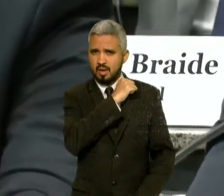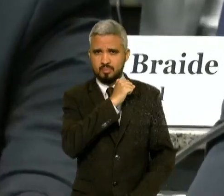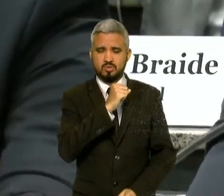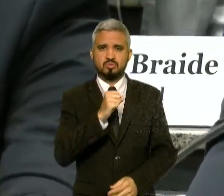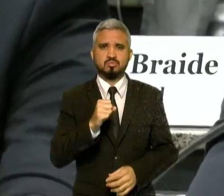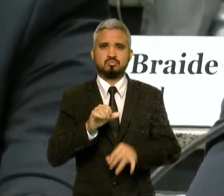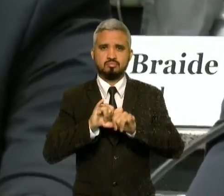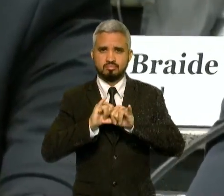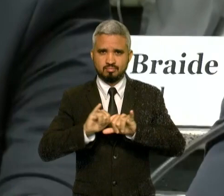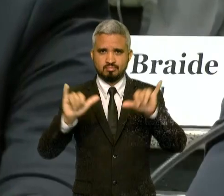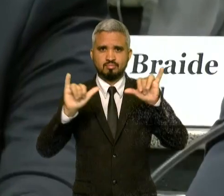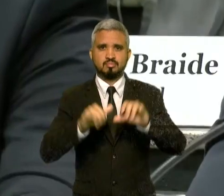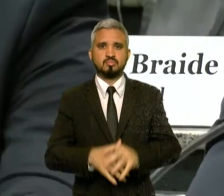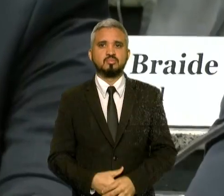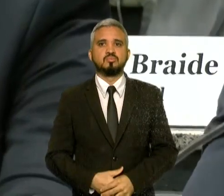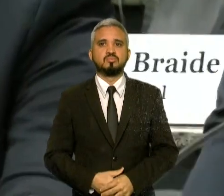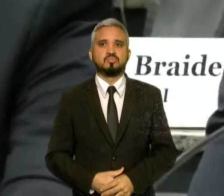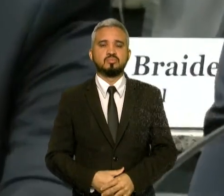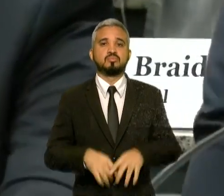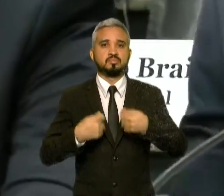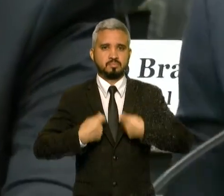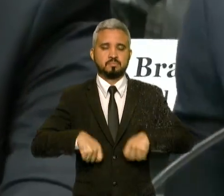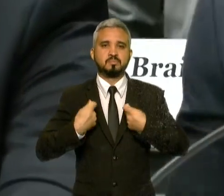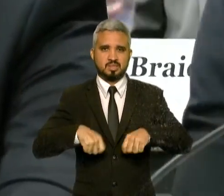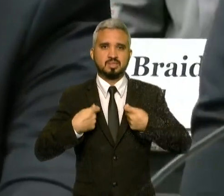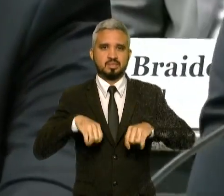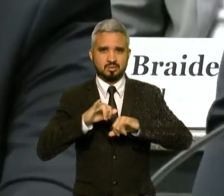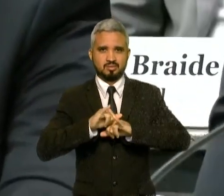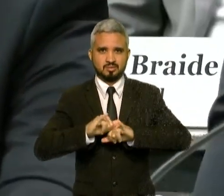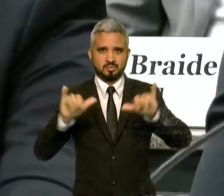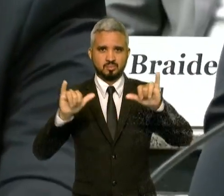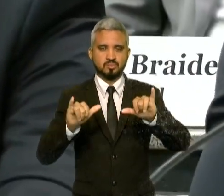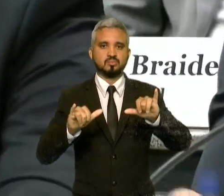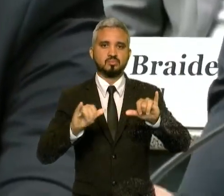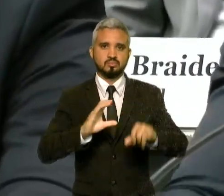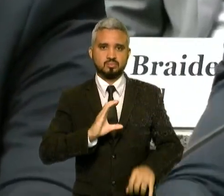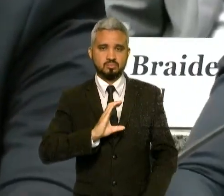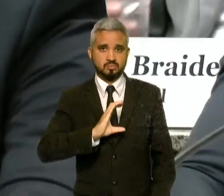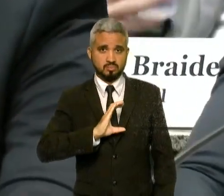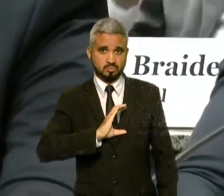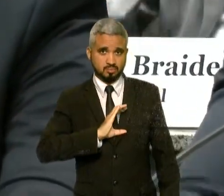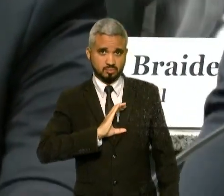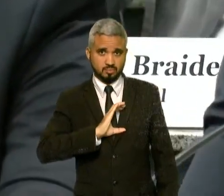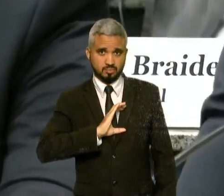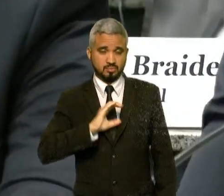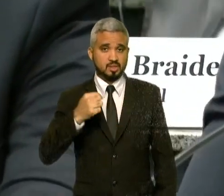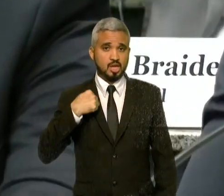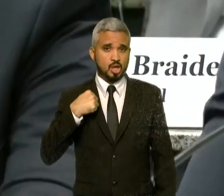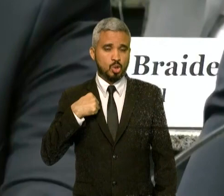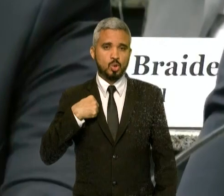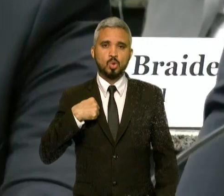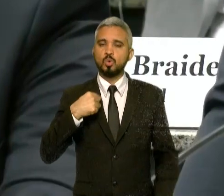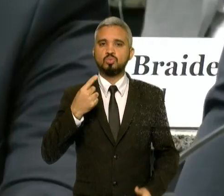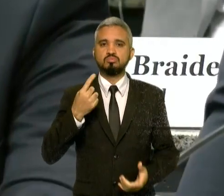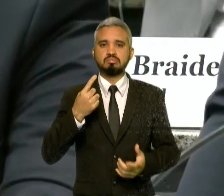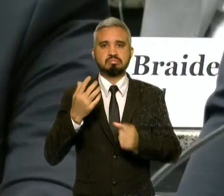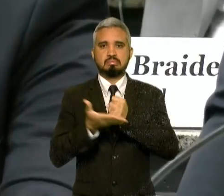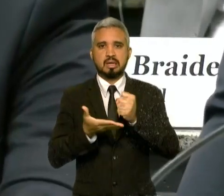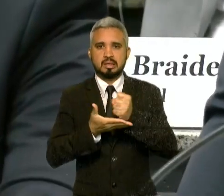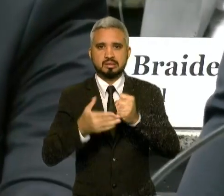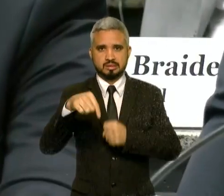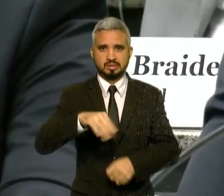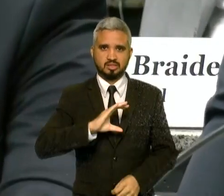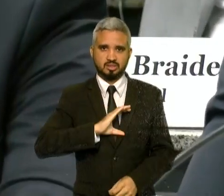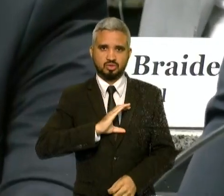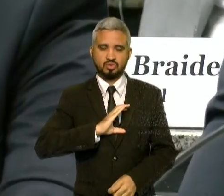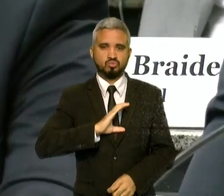não poderia deixar de fazer, porque Caxias, apesar de não atuar eleitoralmente nessa cidade, essa cidade me deu a oportunidade de